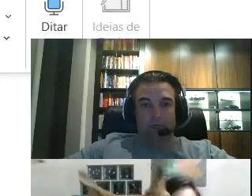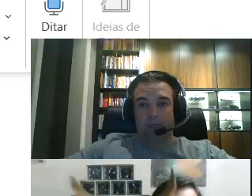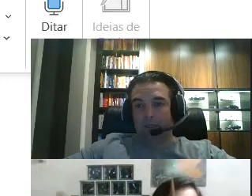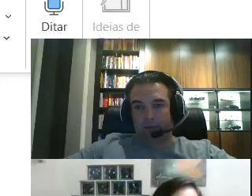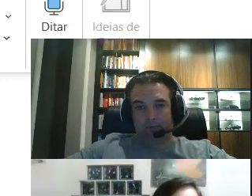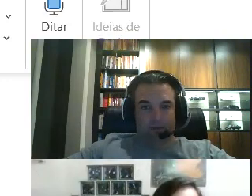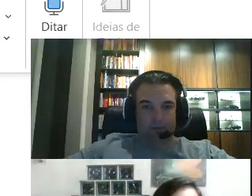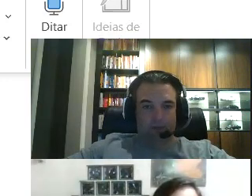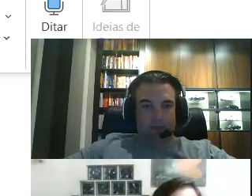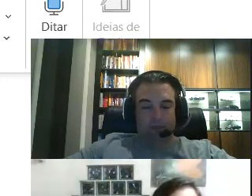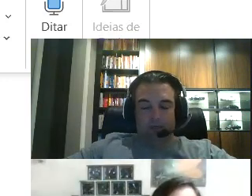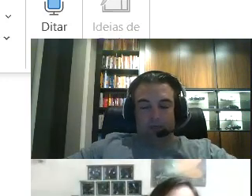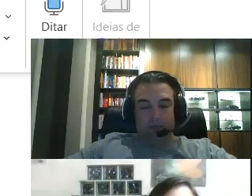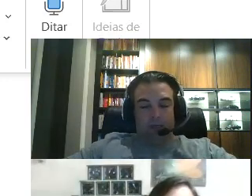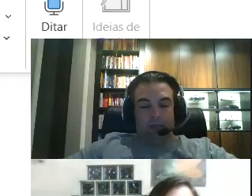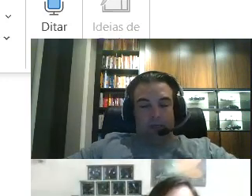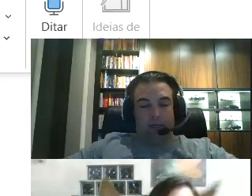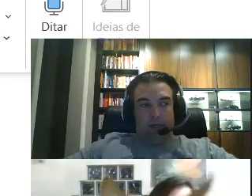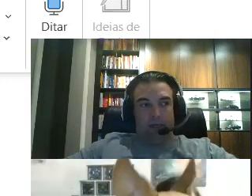Voltando aqui, tá.